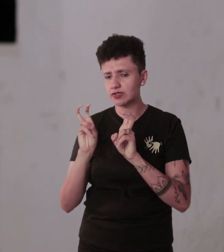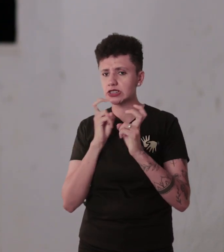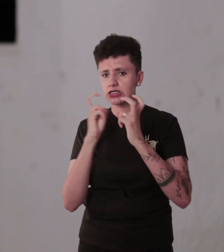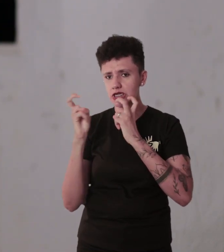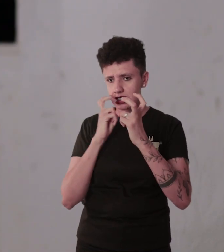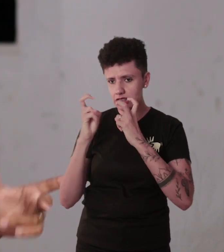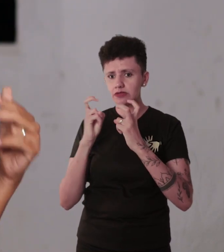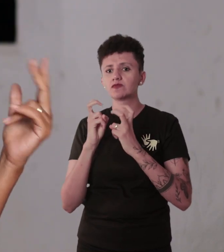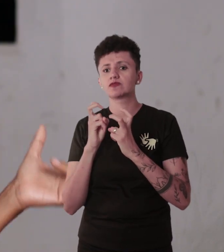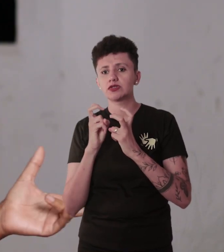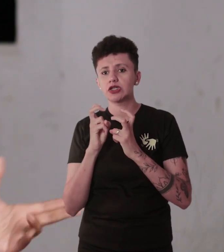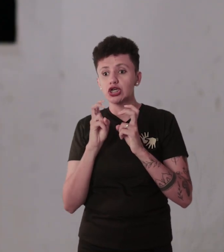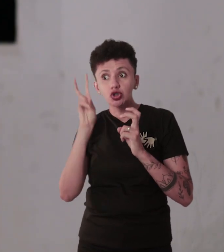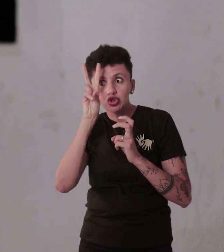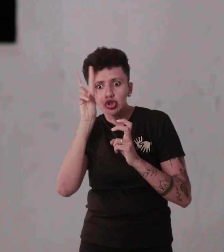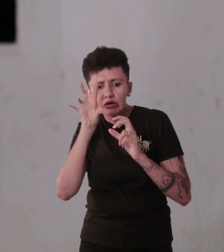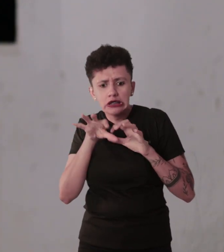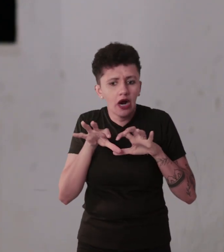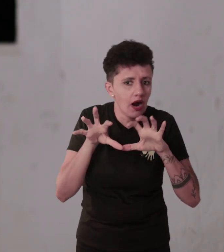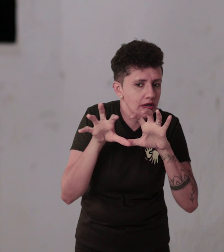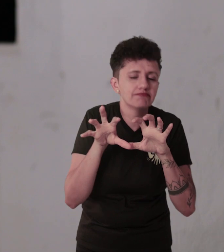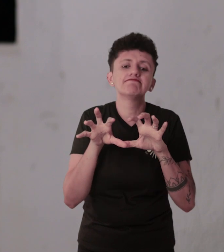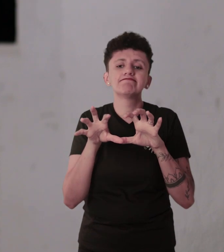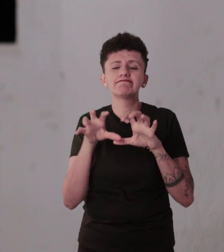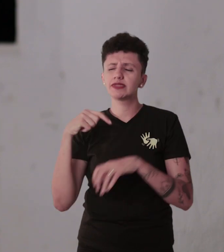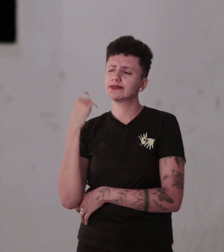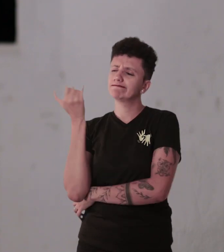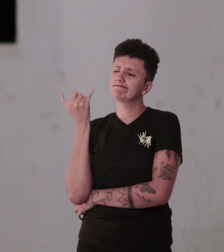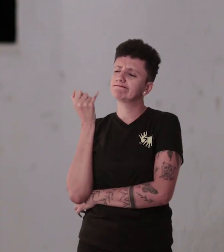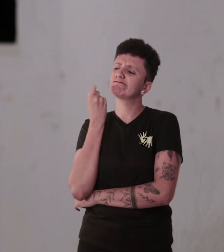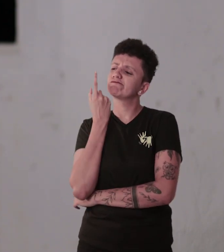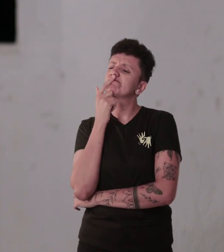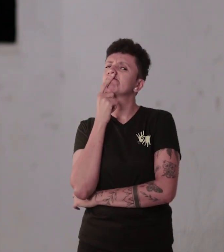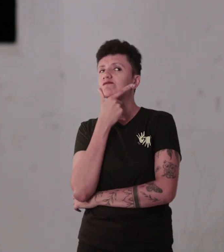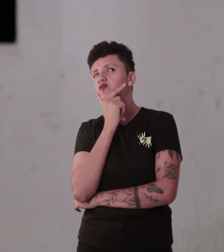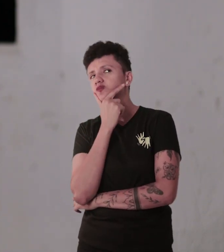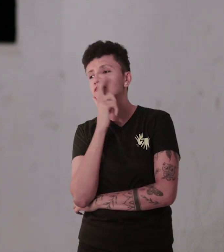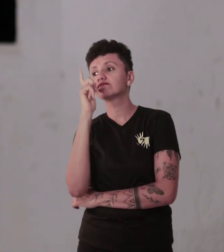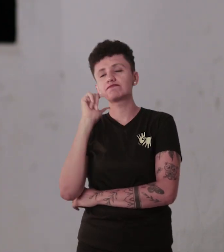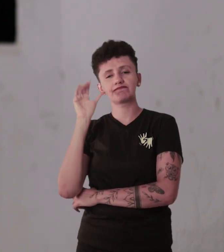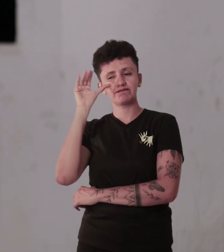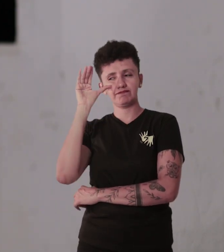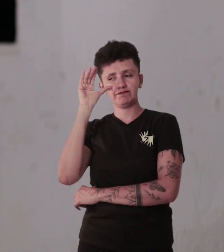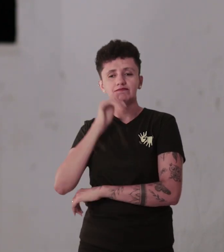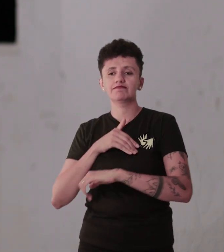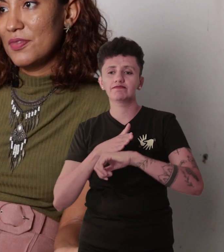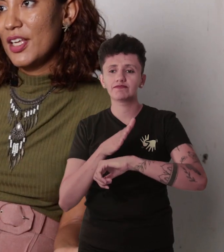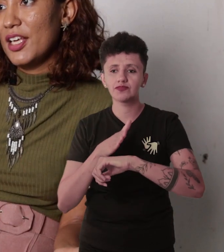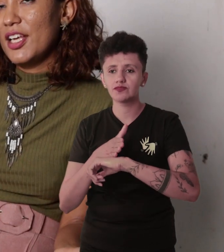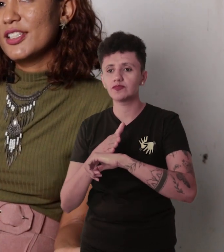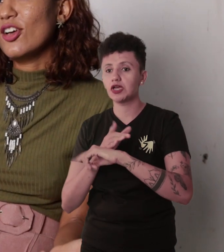em histórias de assombrações, eu busquei algumas explicações para elas,